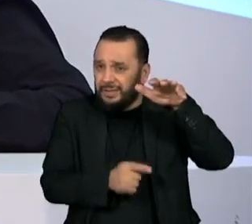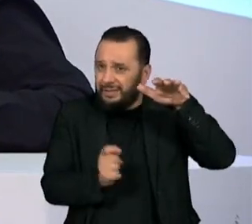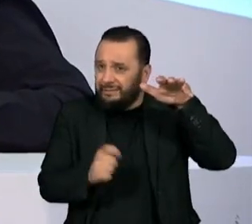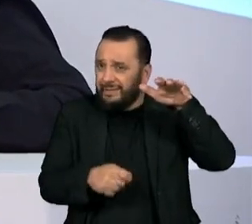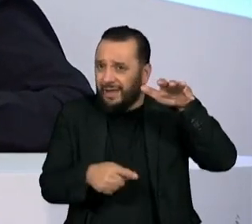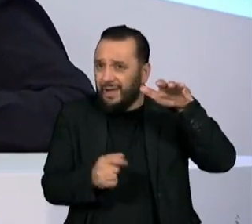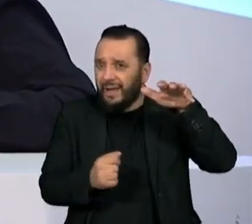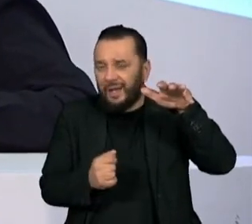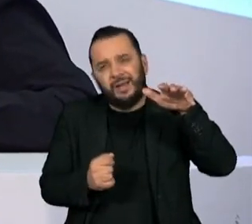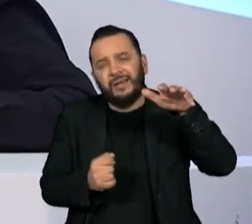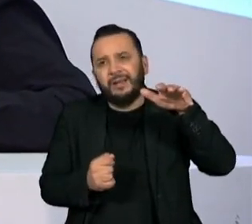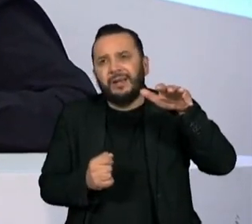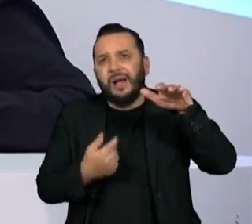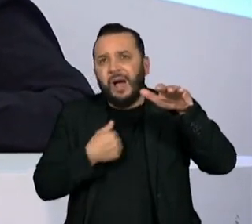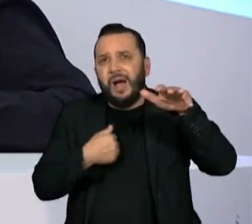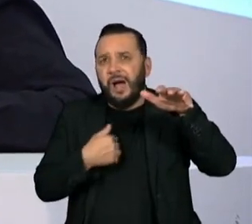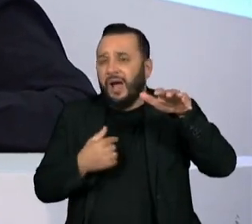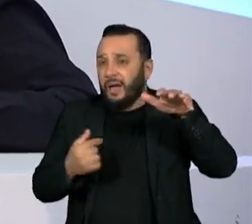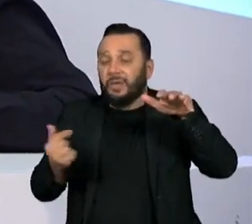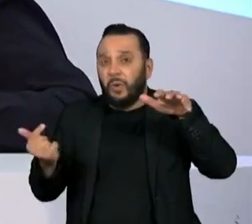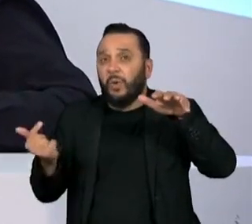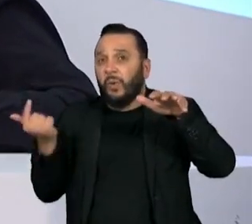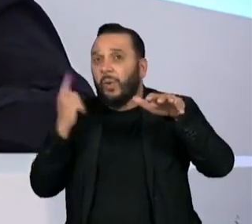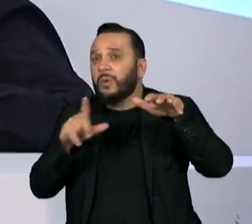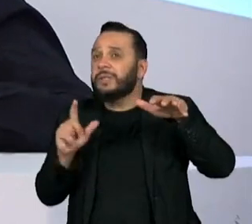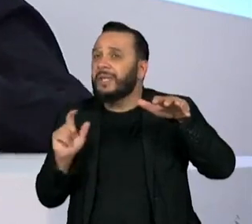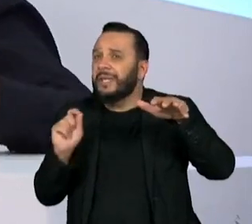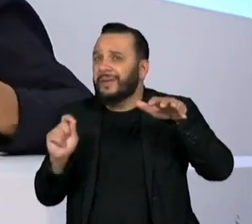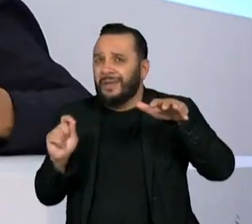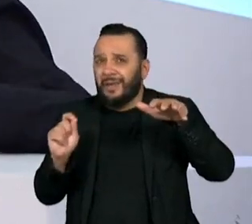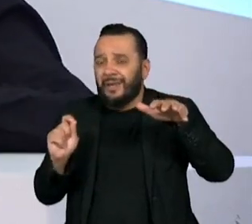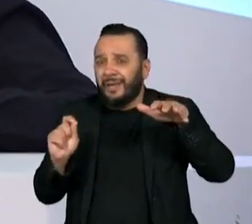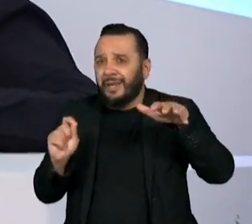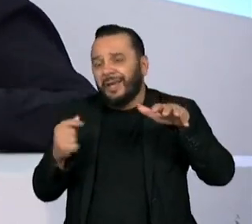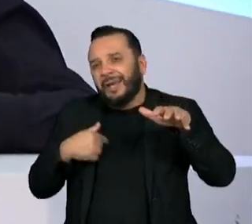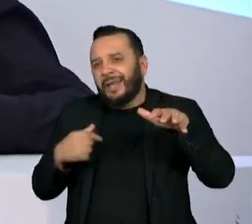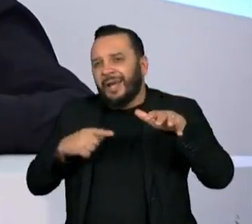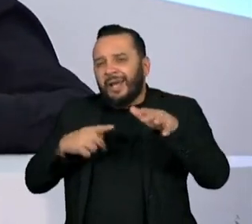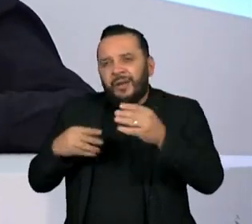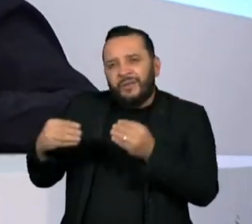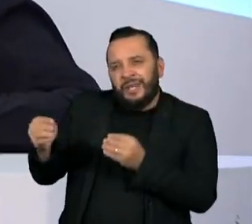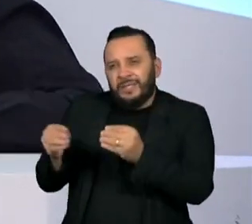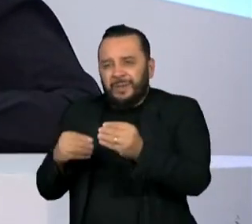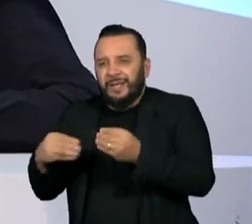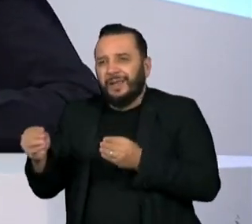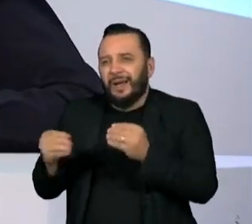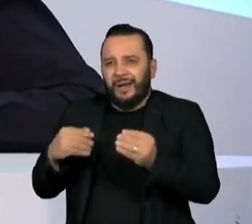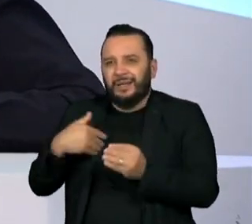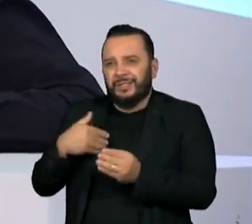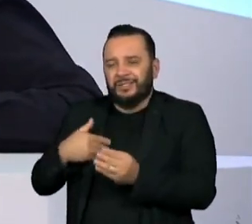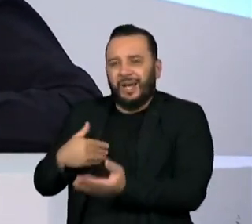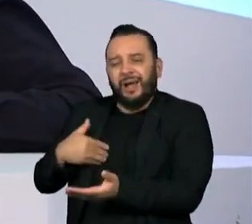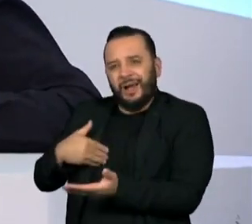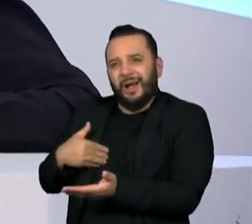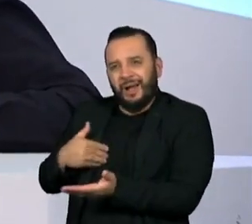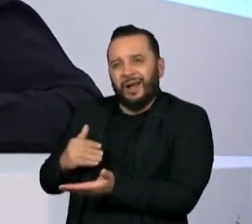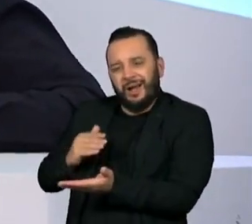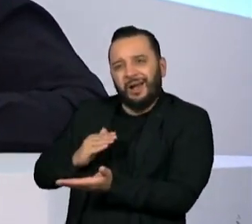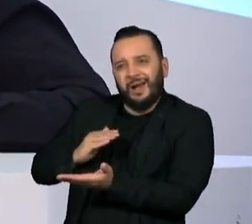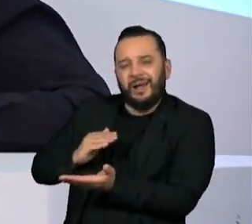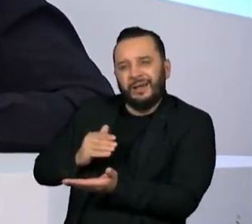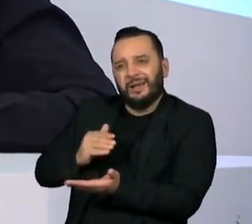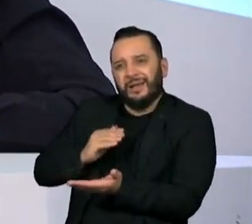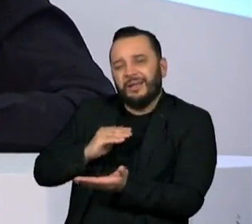seria você ter uma brecha maior e poder ter mais mobilidade na despesa se a dívida tá mais